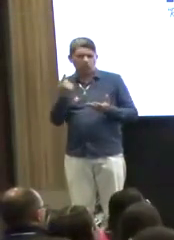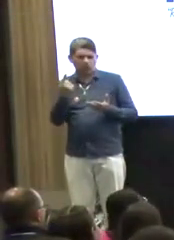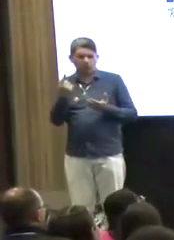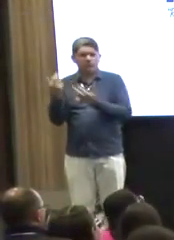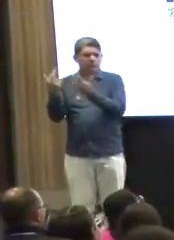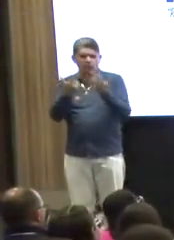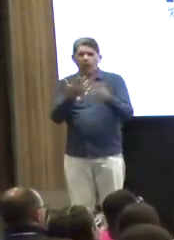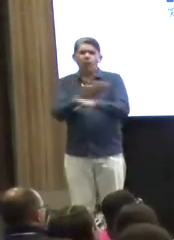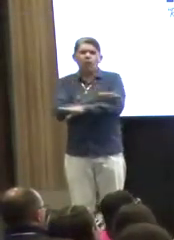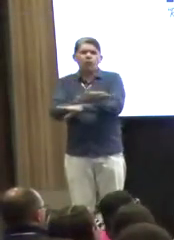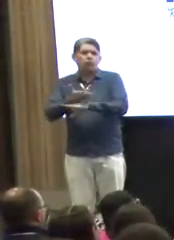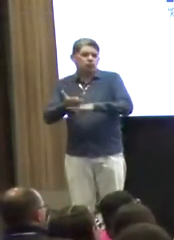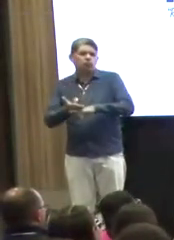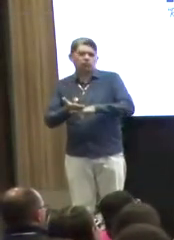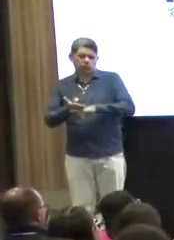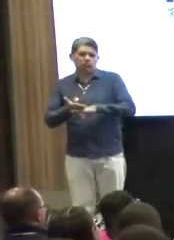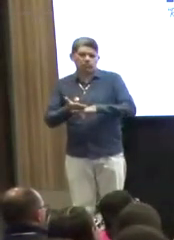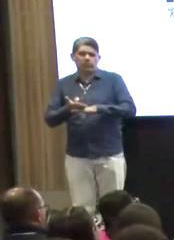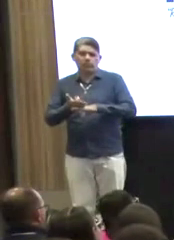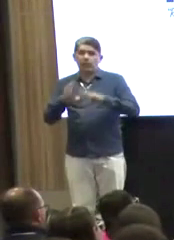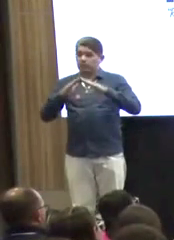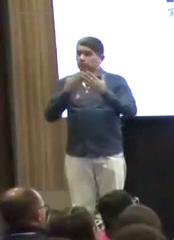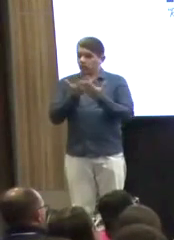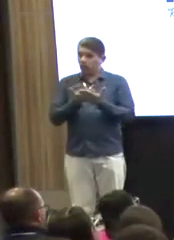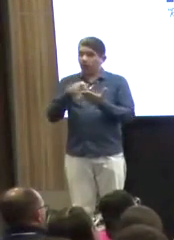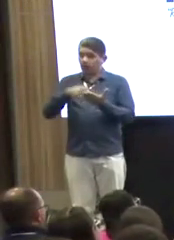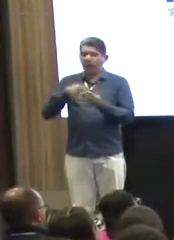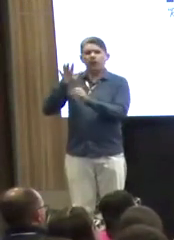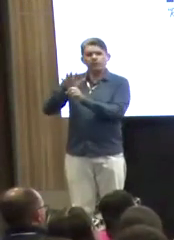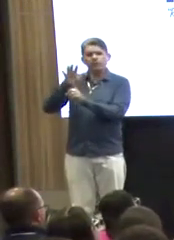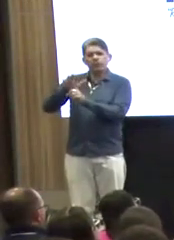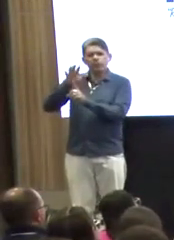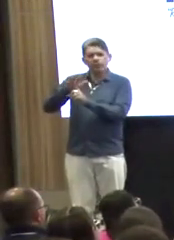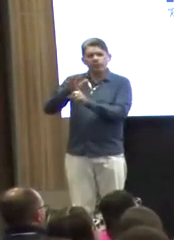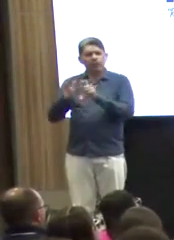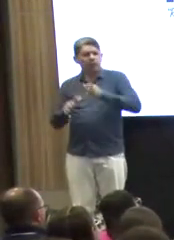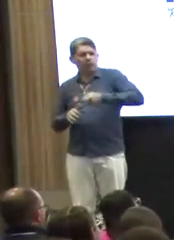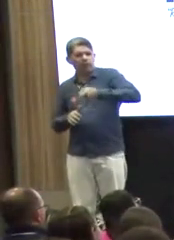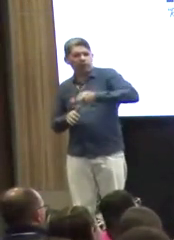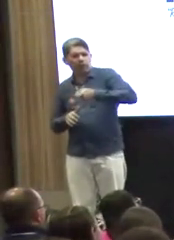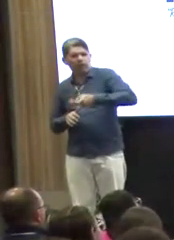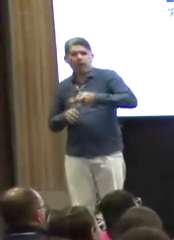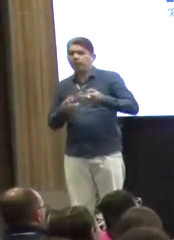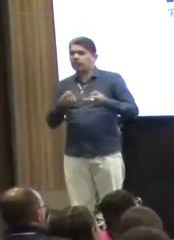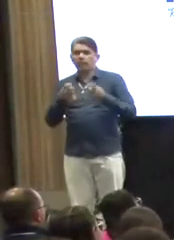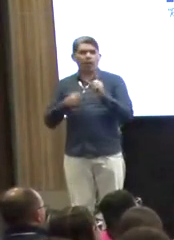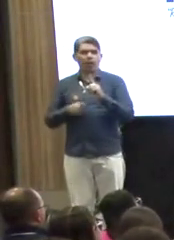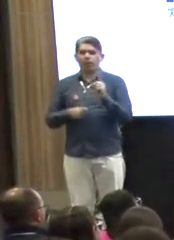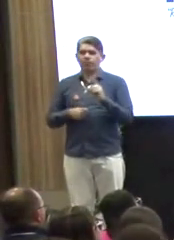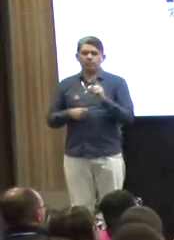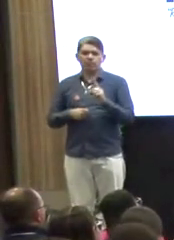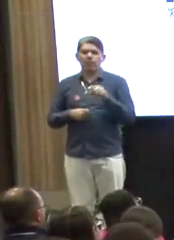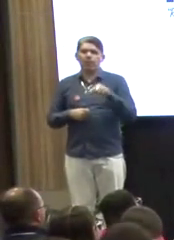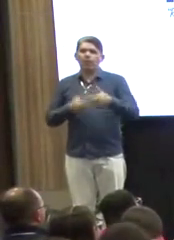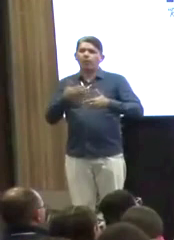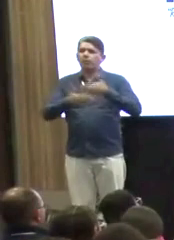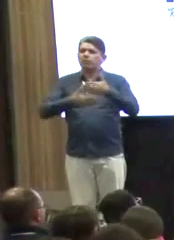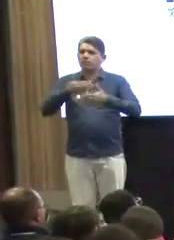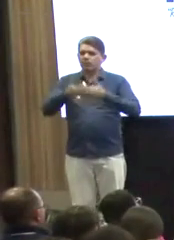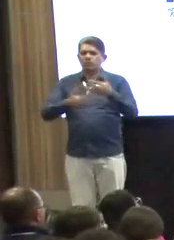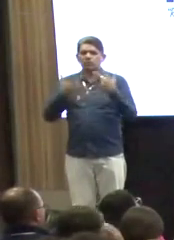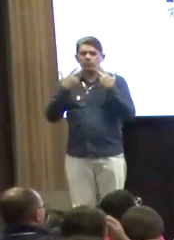escola é obstinada, e ela não percebe. Evidentemente, algumas coisas sim, né? A se dedicar a processo de